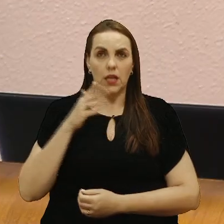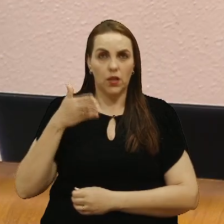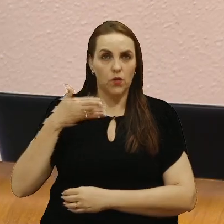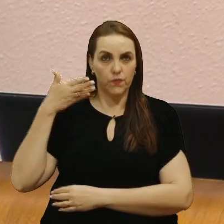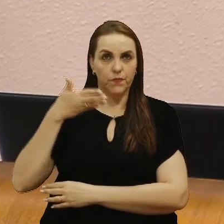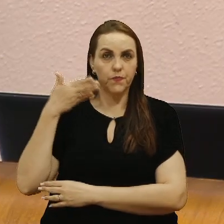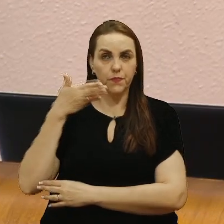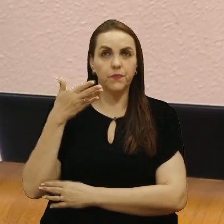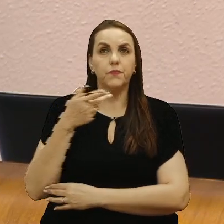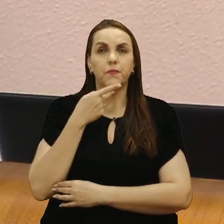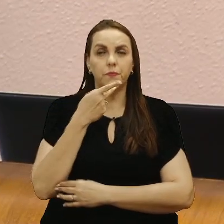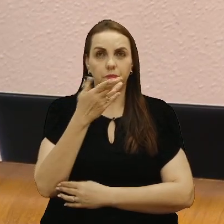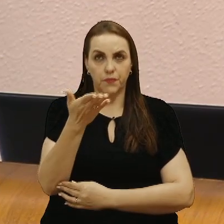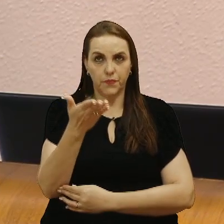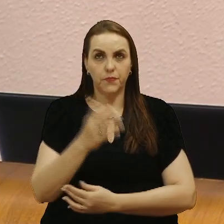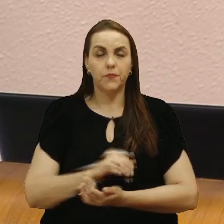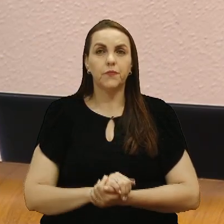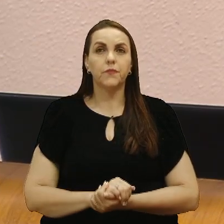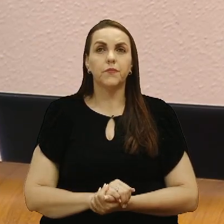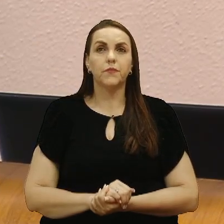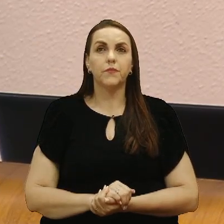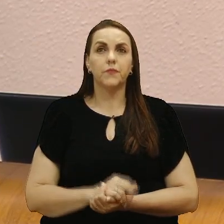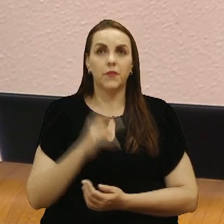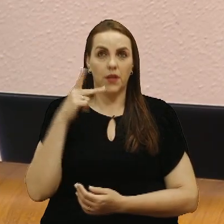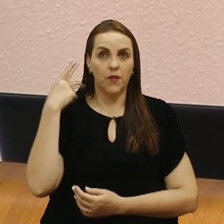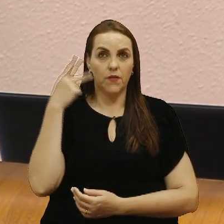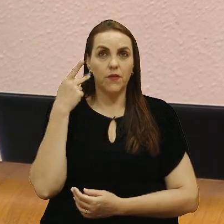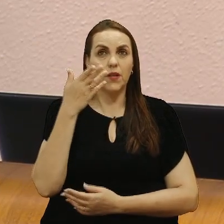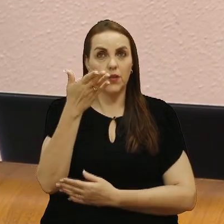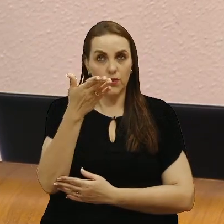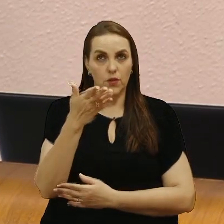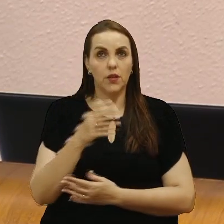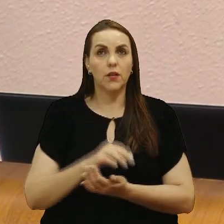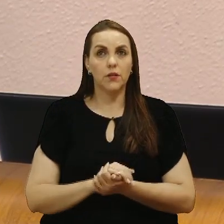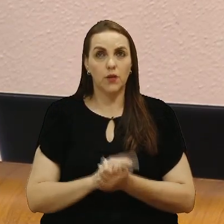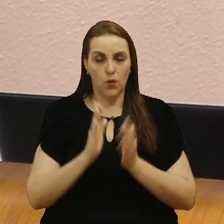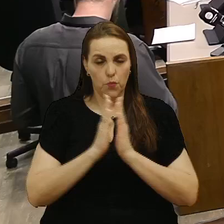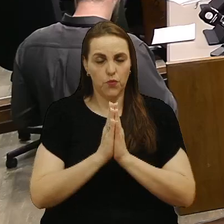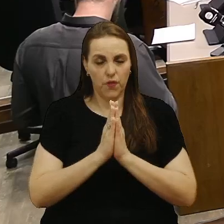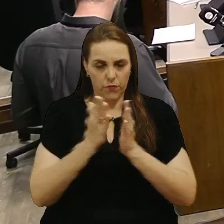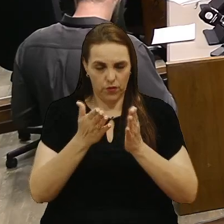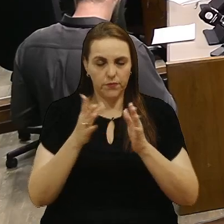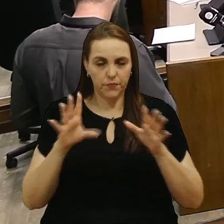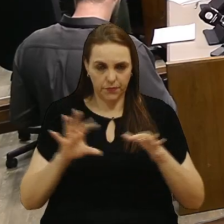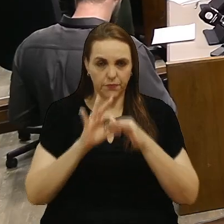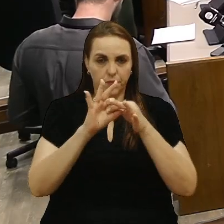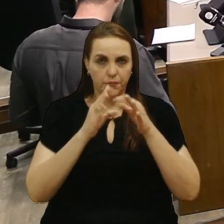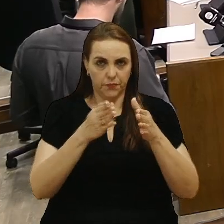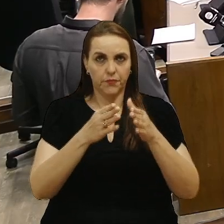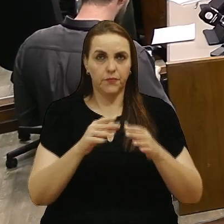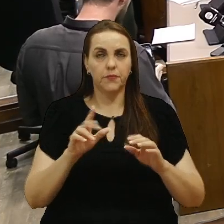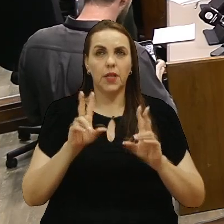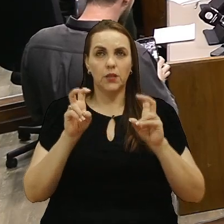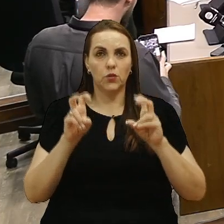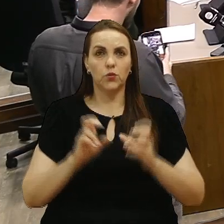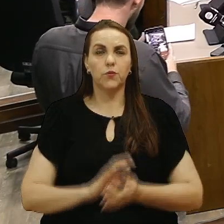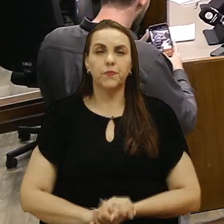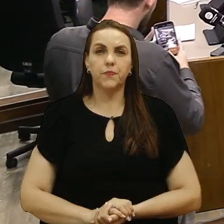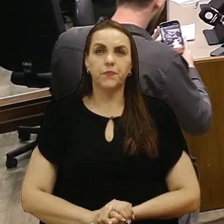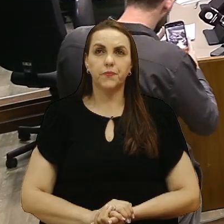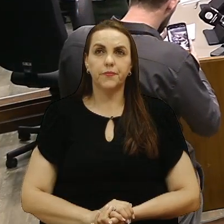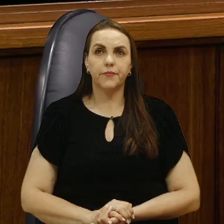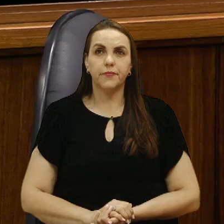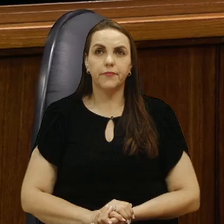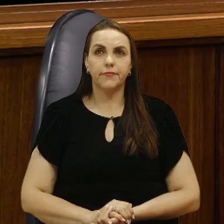orador falando. Vereadora, a senhora estava no preâmbulo, então, por favor, se detenha. Muito obrigado. E eu peço muito